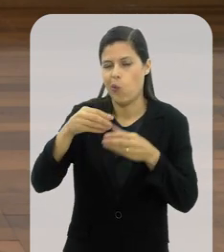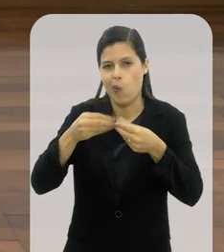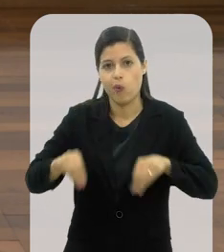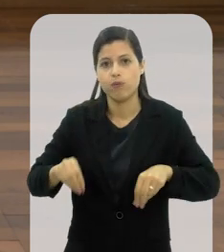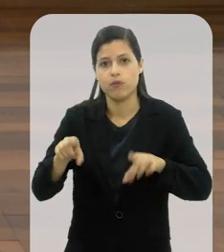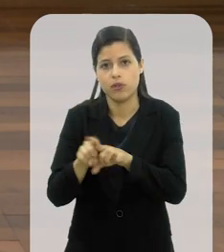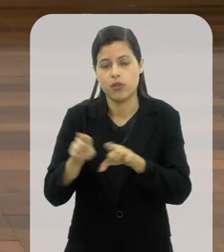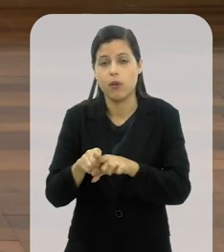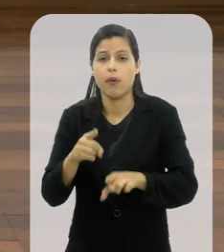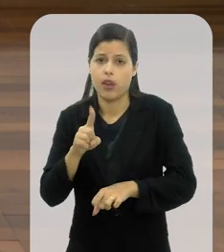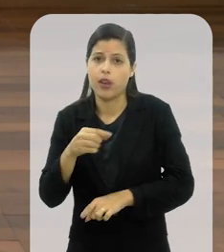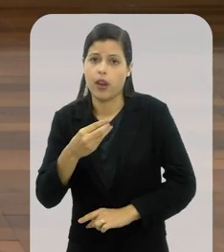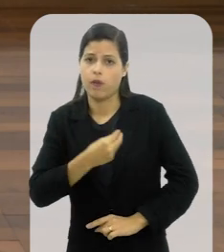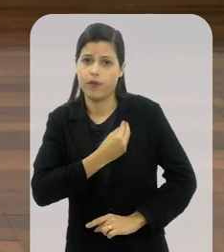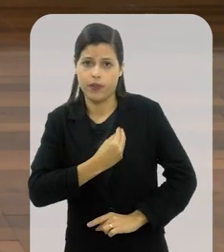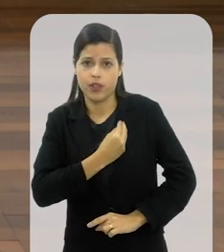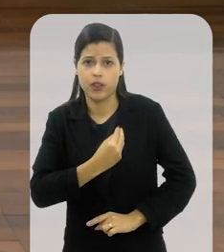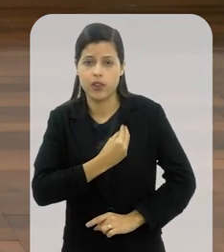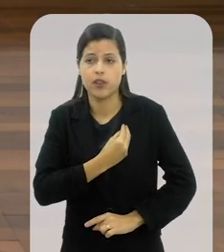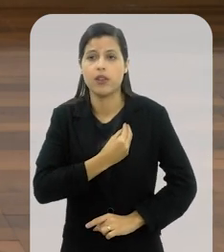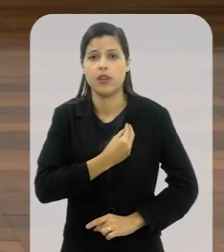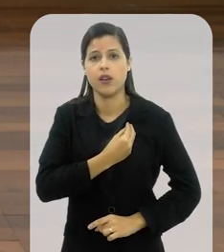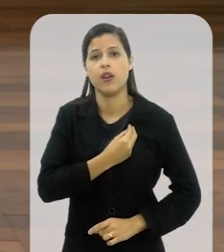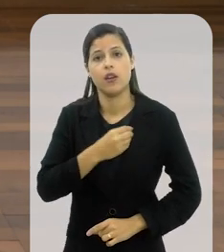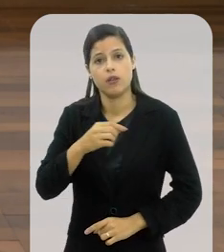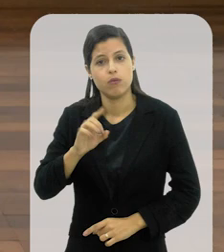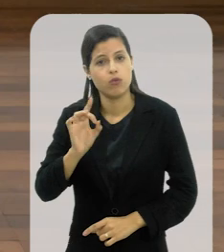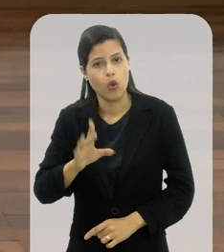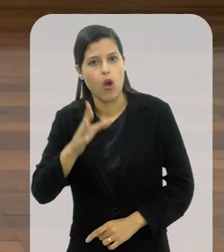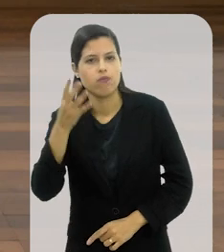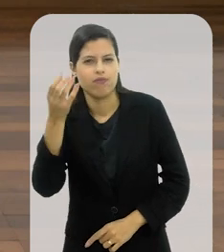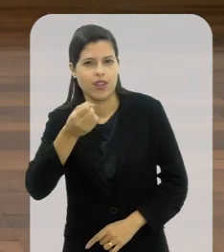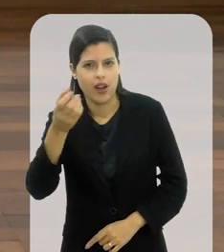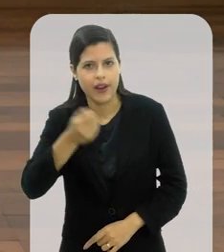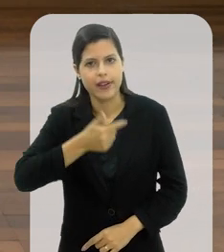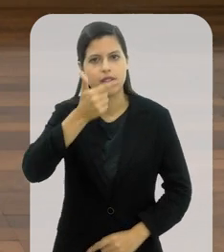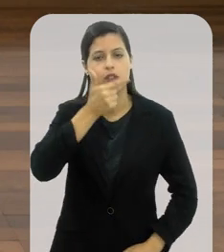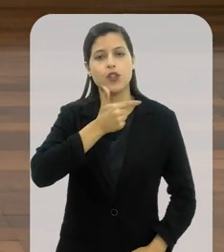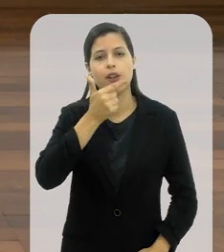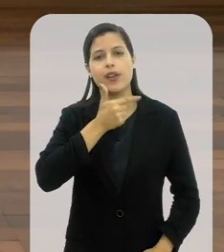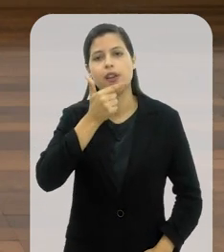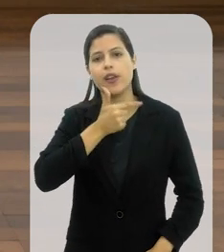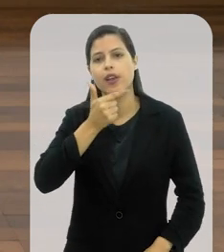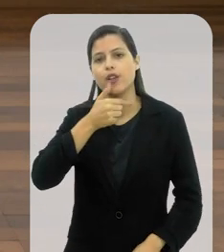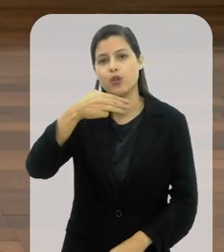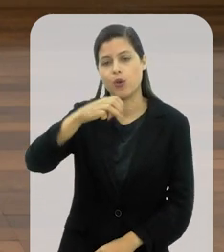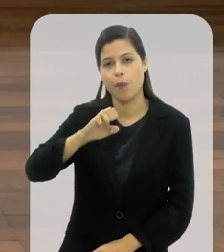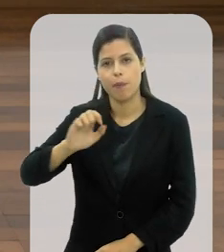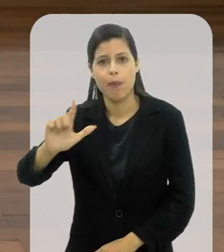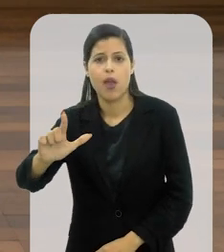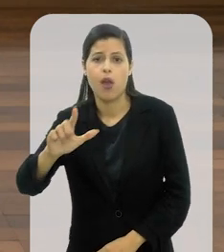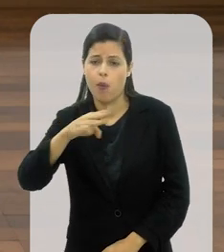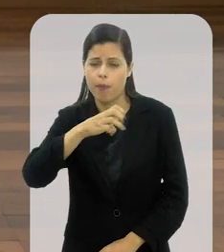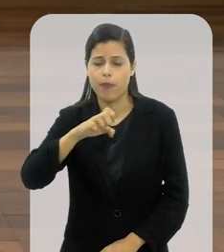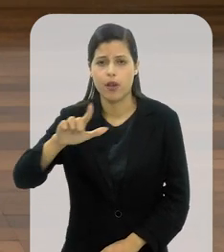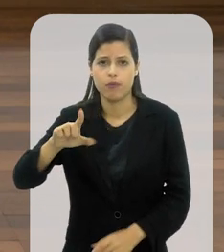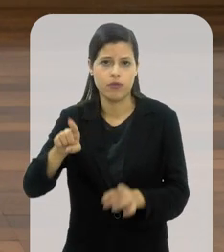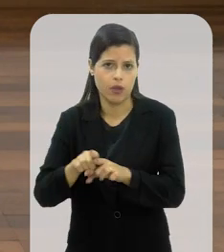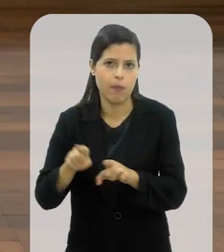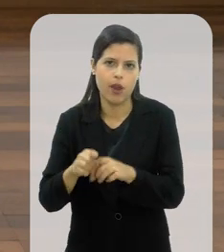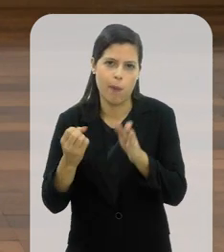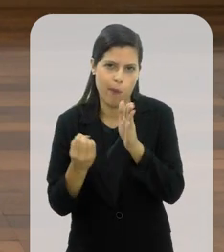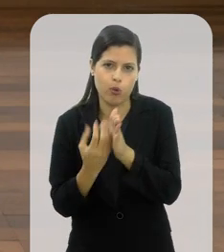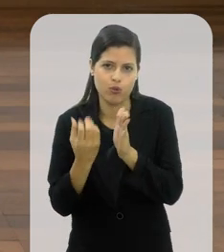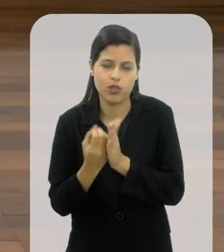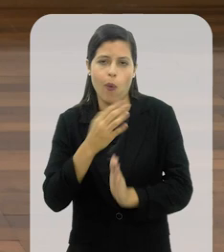Ah, tá. Tá? Então, leite, leite, manteiga, queijo. Iogurte, mel, né? Porque mel também é